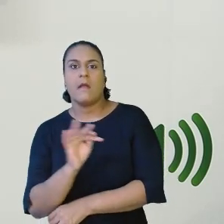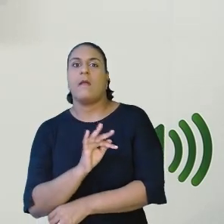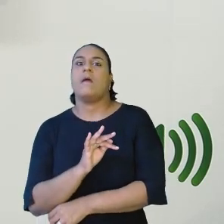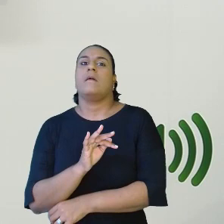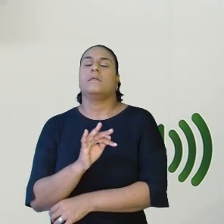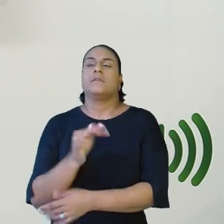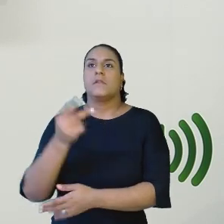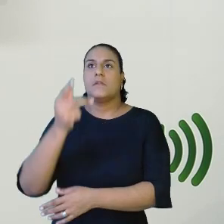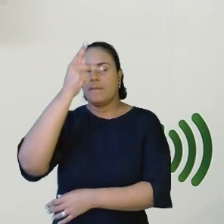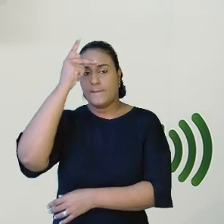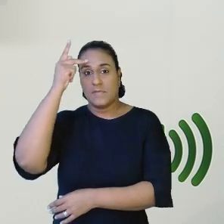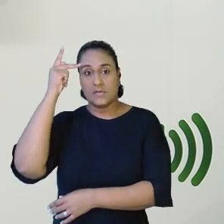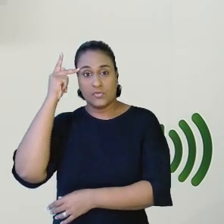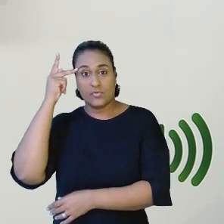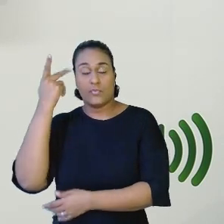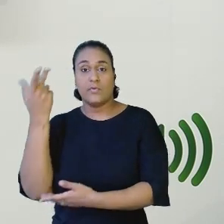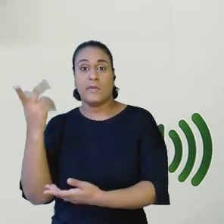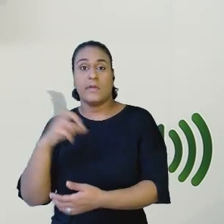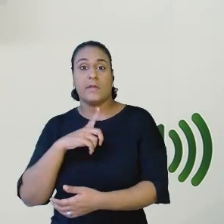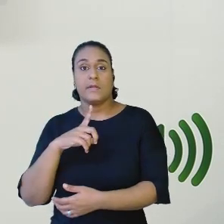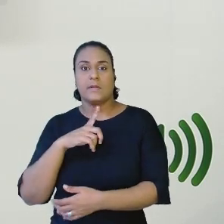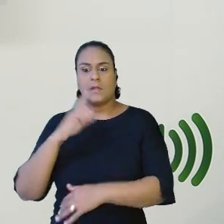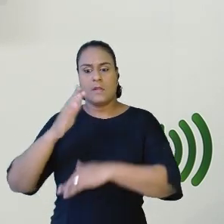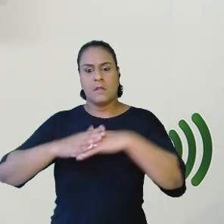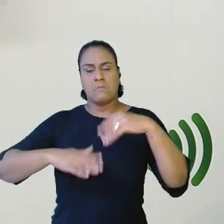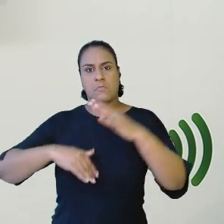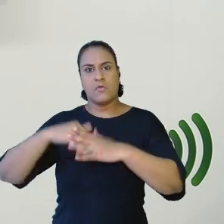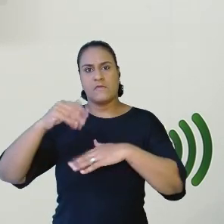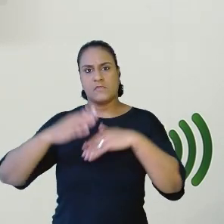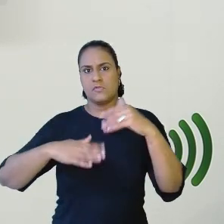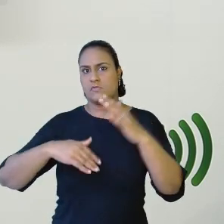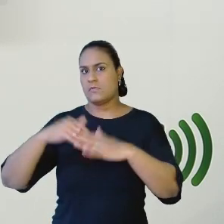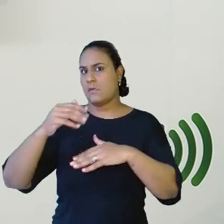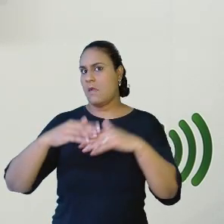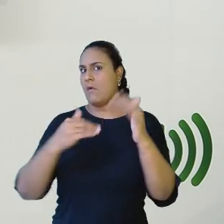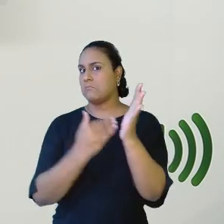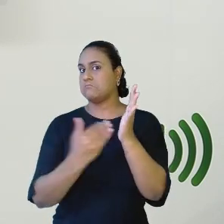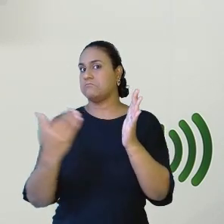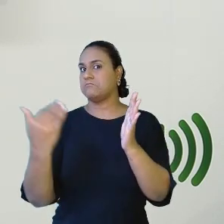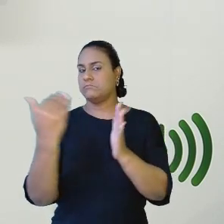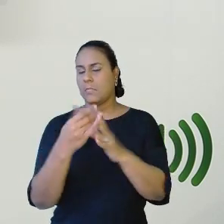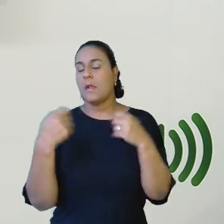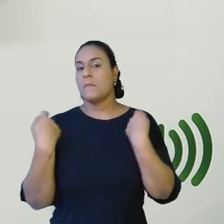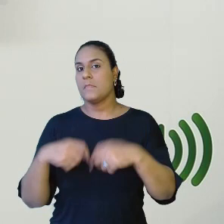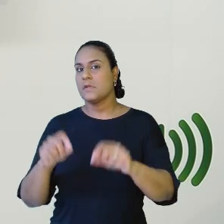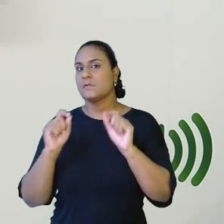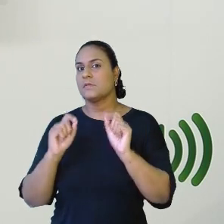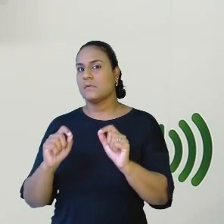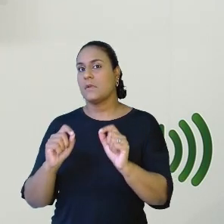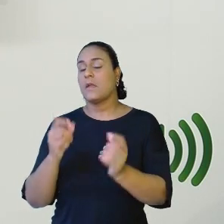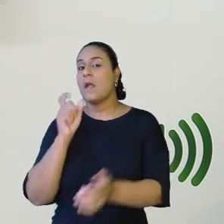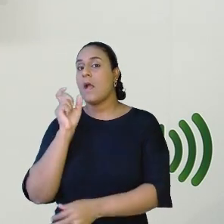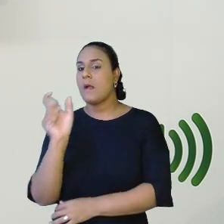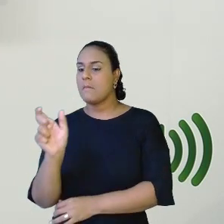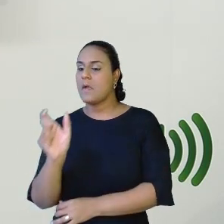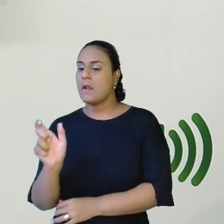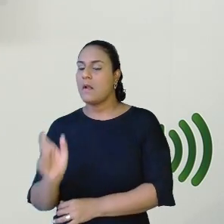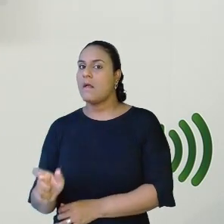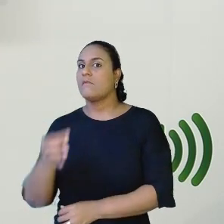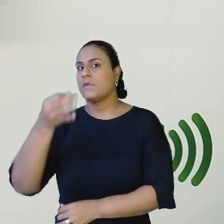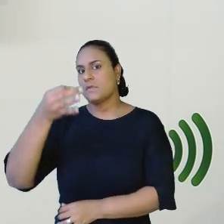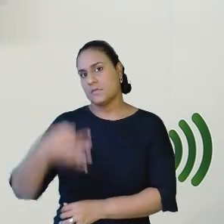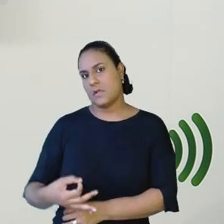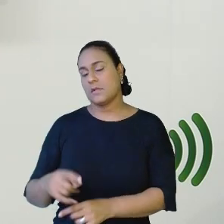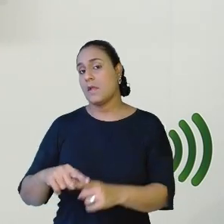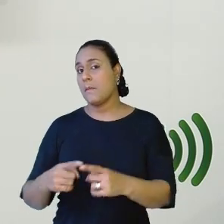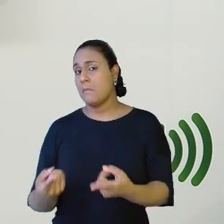entre pessoas que têm um cunho profissional ou escolar, elas precisam trazer as palavras corretamente, direitinho.